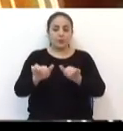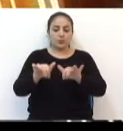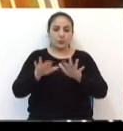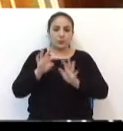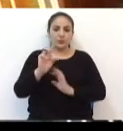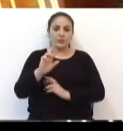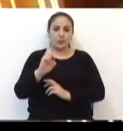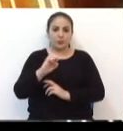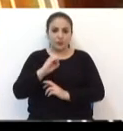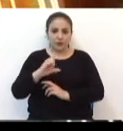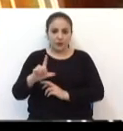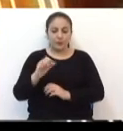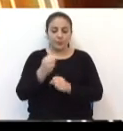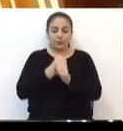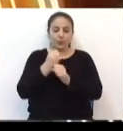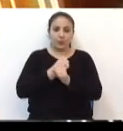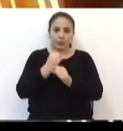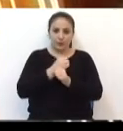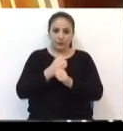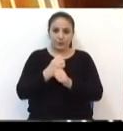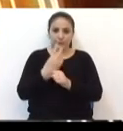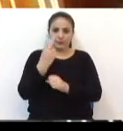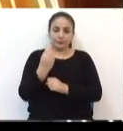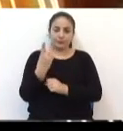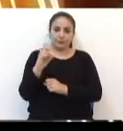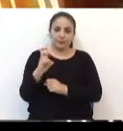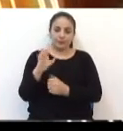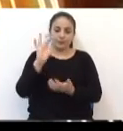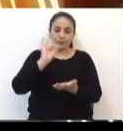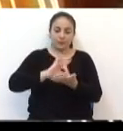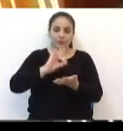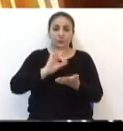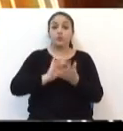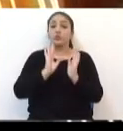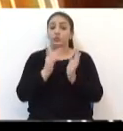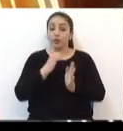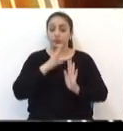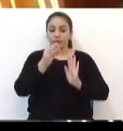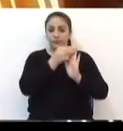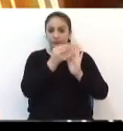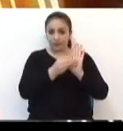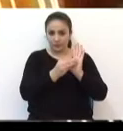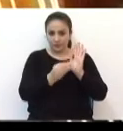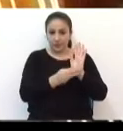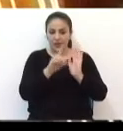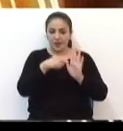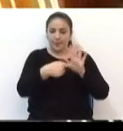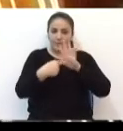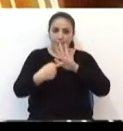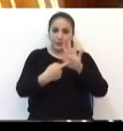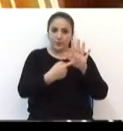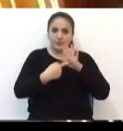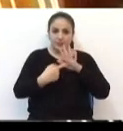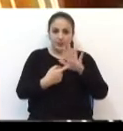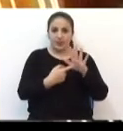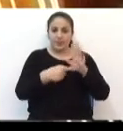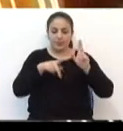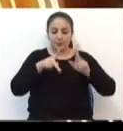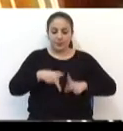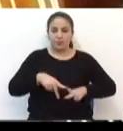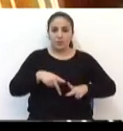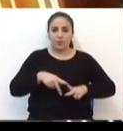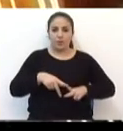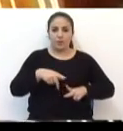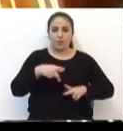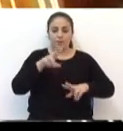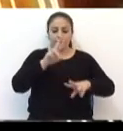ano de 2015, resolveram estabelecer algo que já existia na Constituição, que é a apresentação do preso em 24